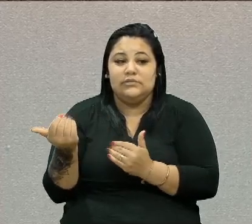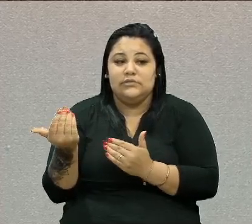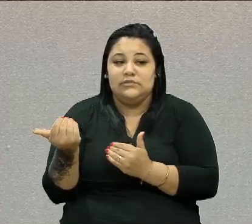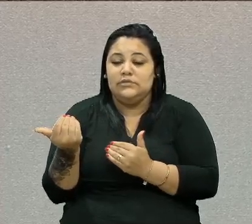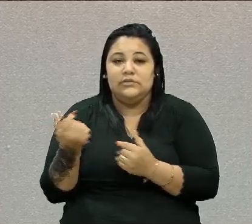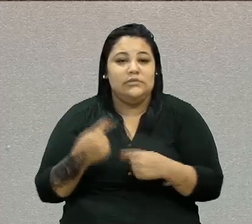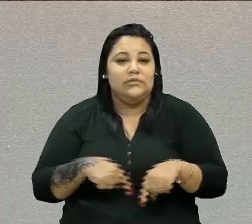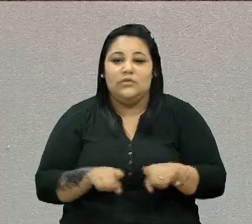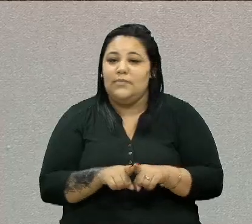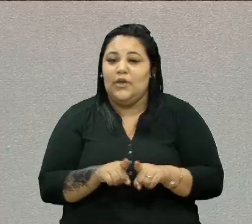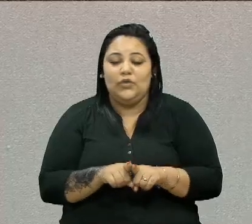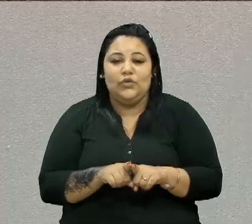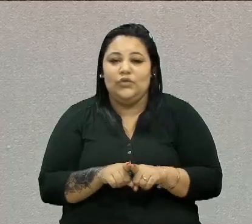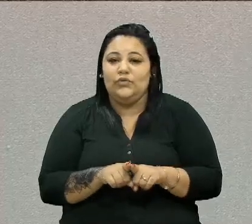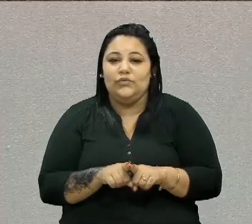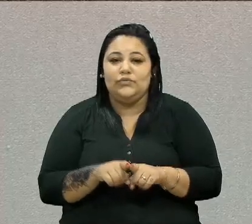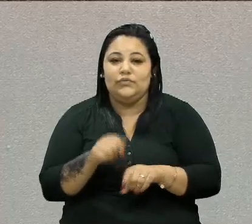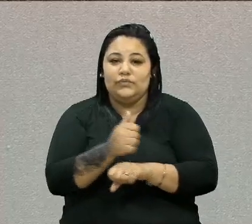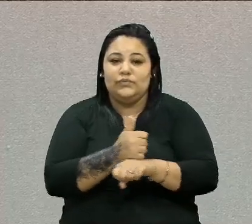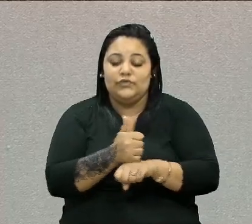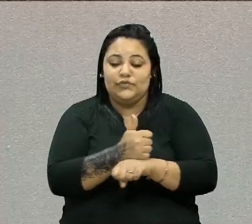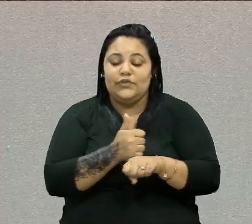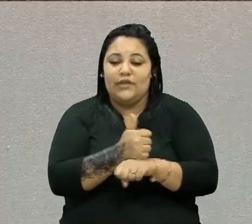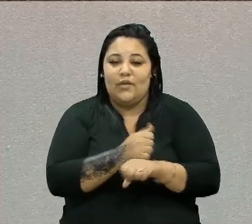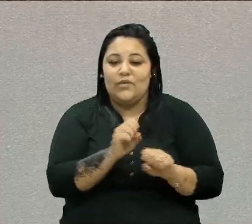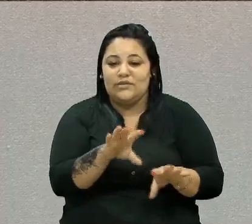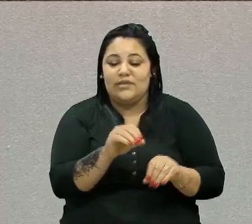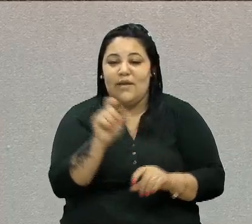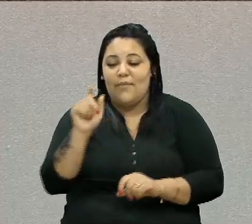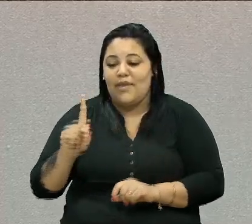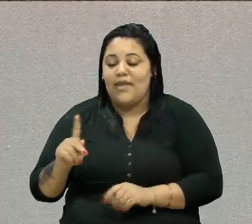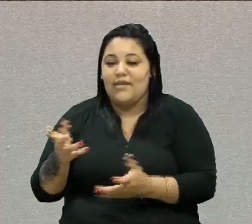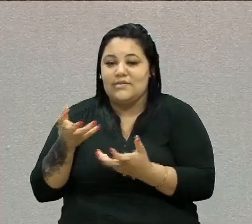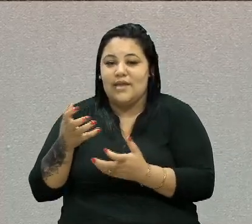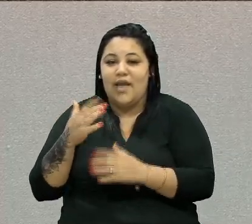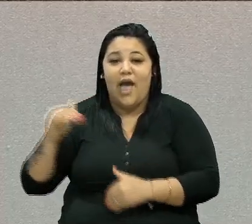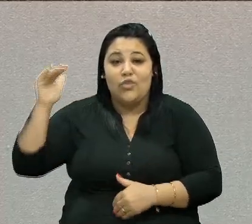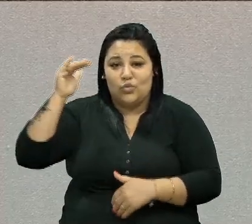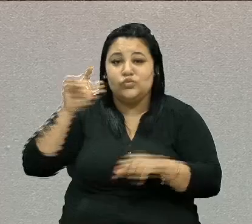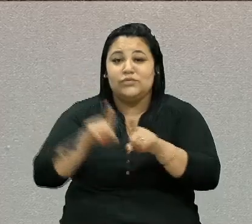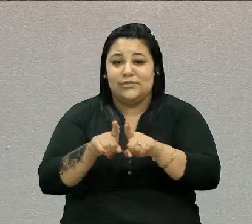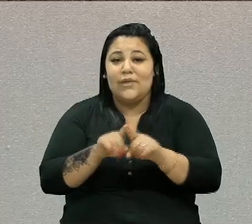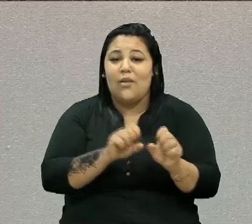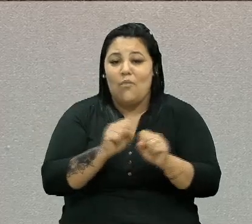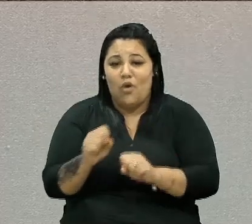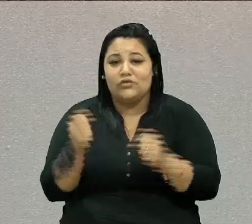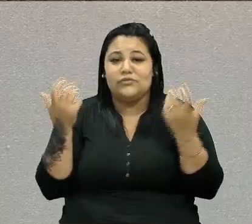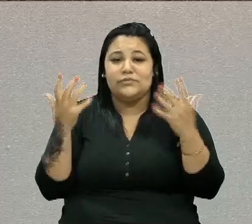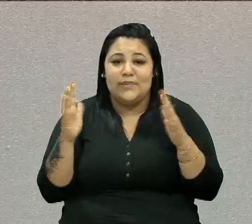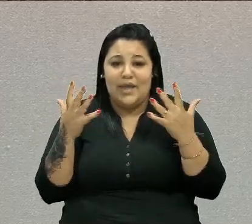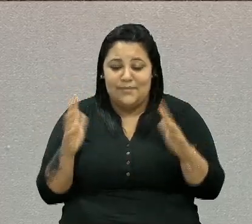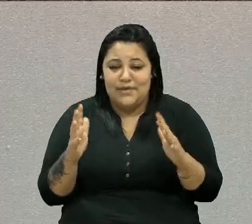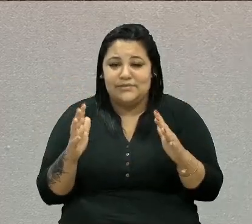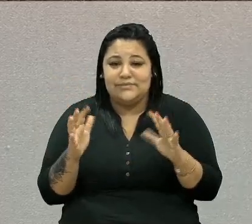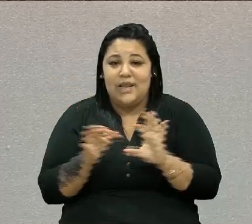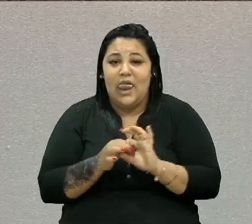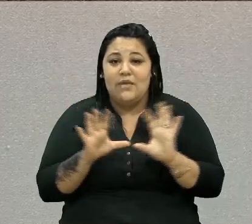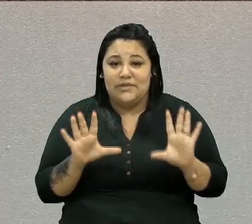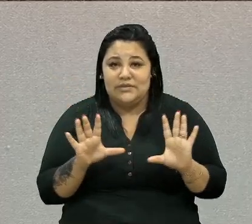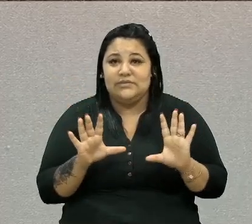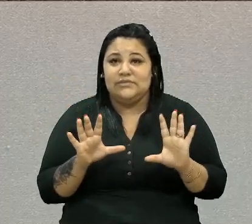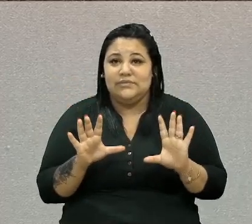lá e ensino profissionalizante para quem também quiser que seja adulto também. Então, meus parabéns pela liberação por